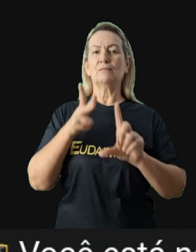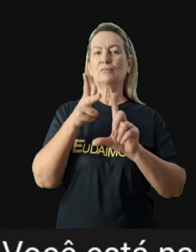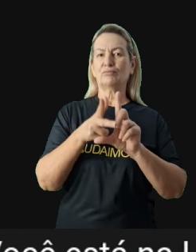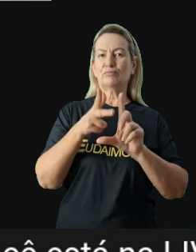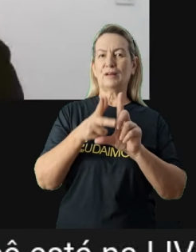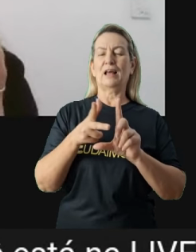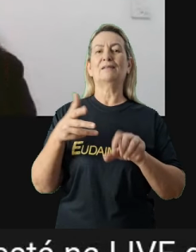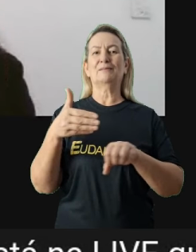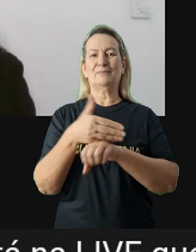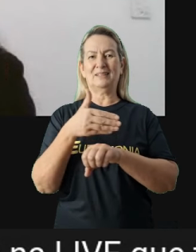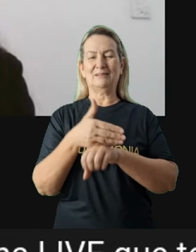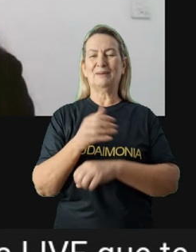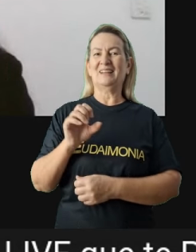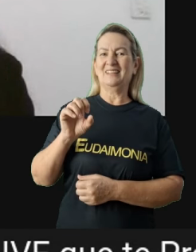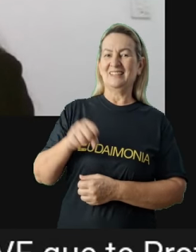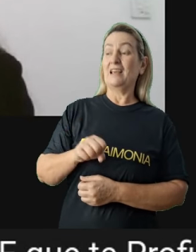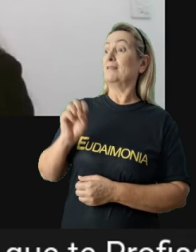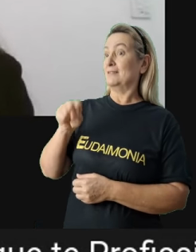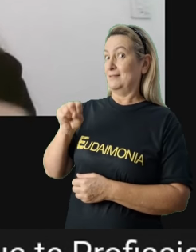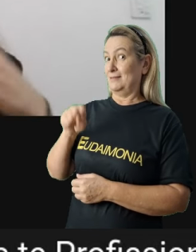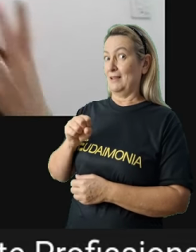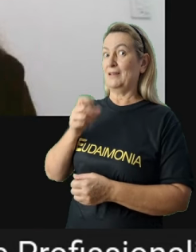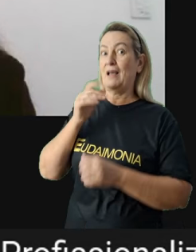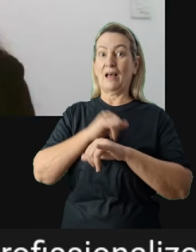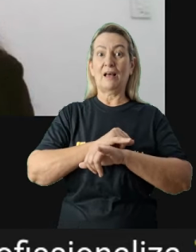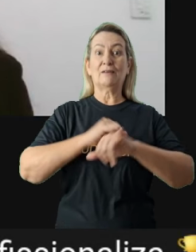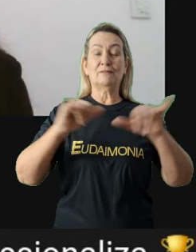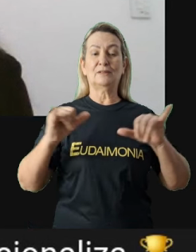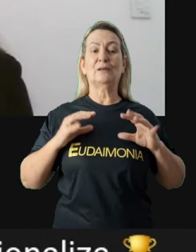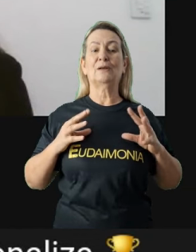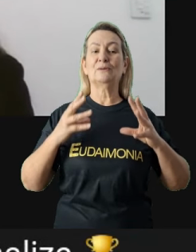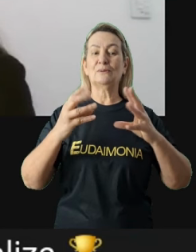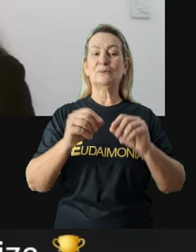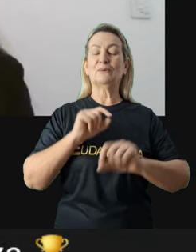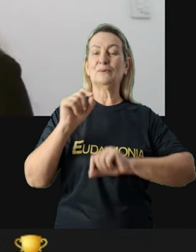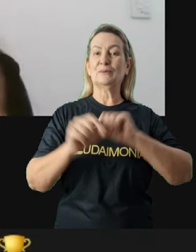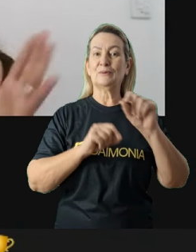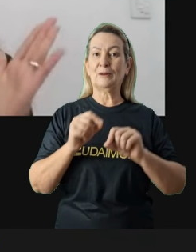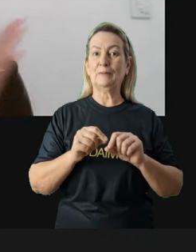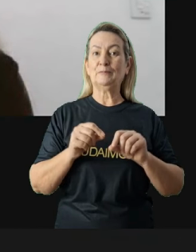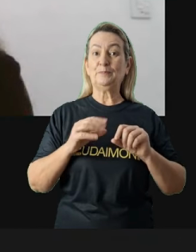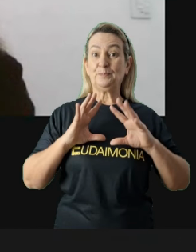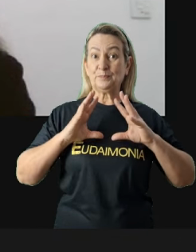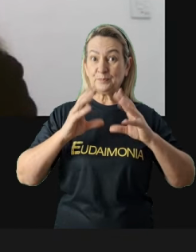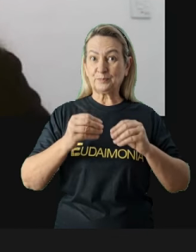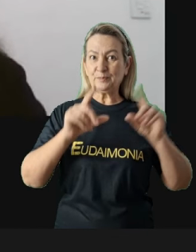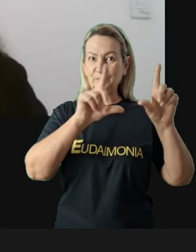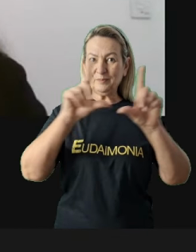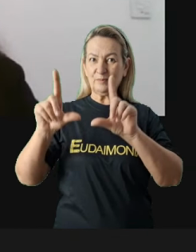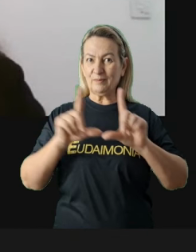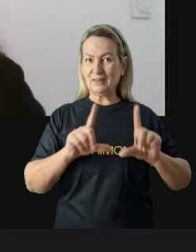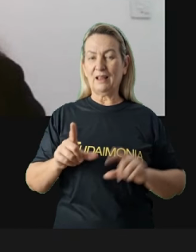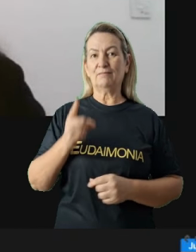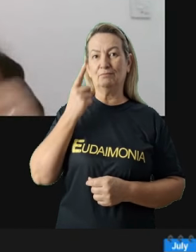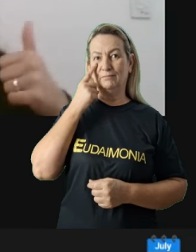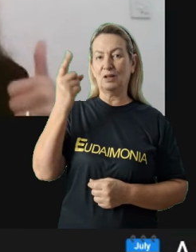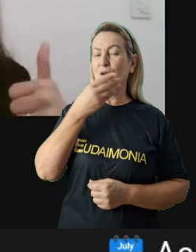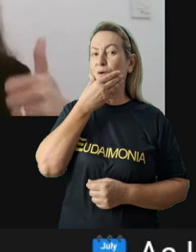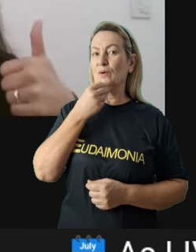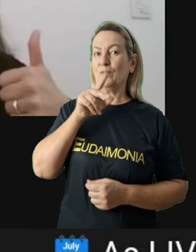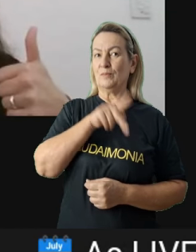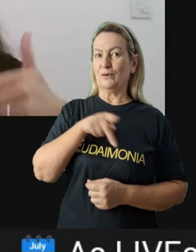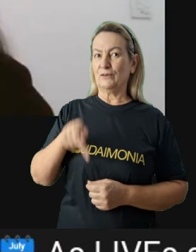mais sobre isso. Gratidão, professor Paulo, pelo convite. Nós vamos ter outros assuntos, outros papos. Vamos. Uma satisfação Mesmo, estar aqui. Eu já